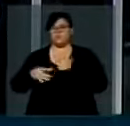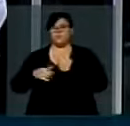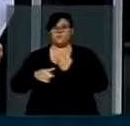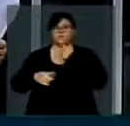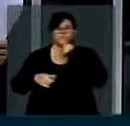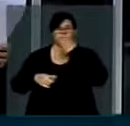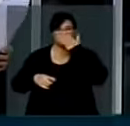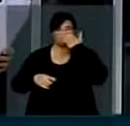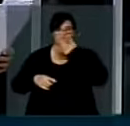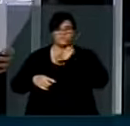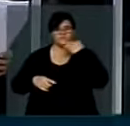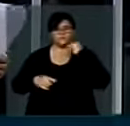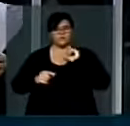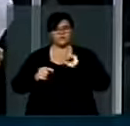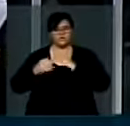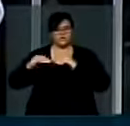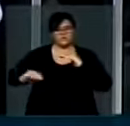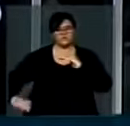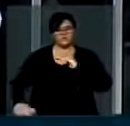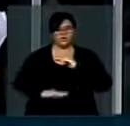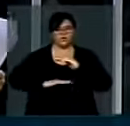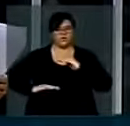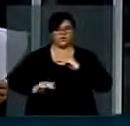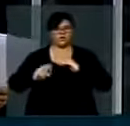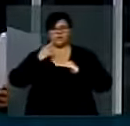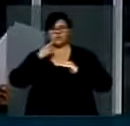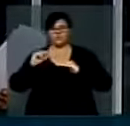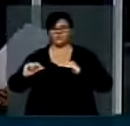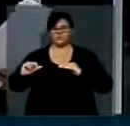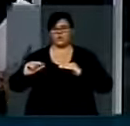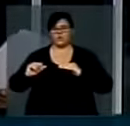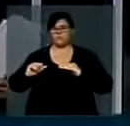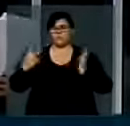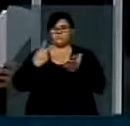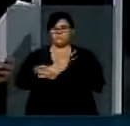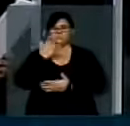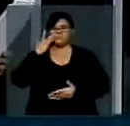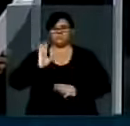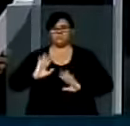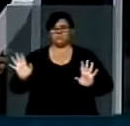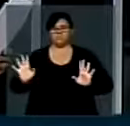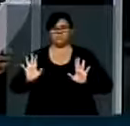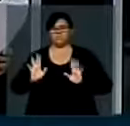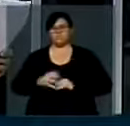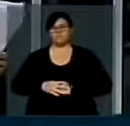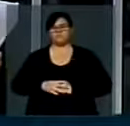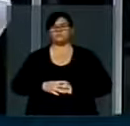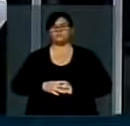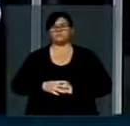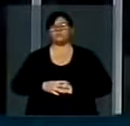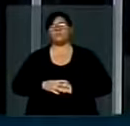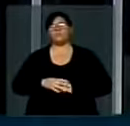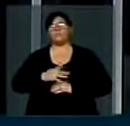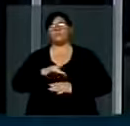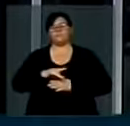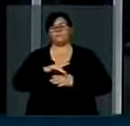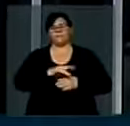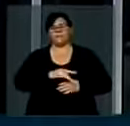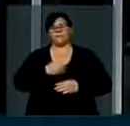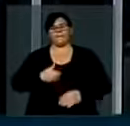do sal o que estava acontecendo. Só por isso, não tem nada a ver com concessão e partilha. Disse o líder do governo: